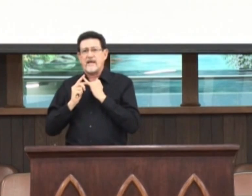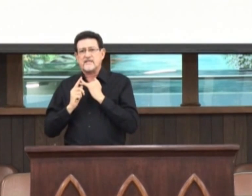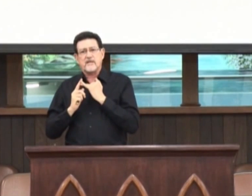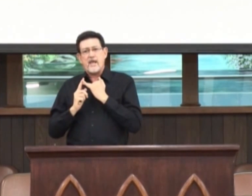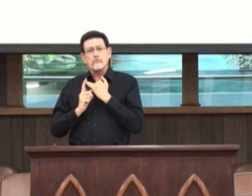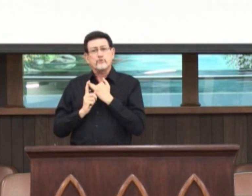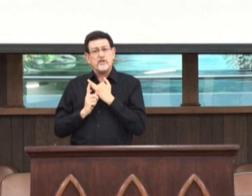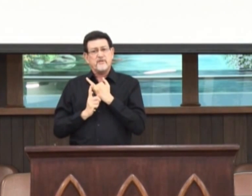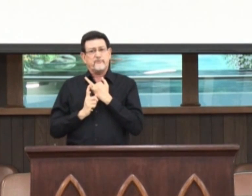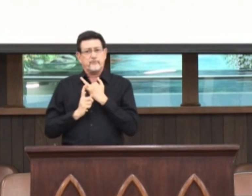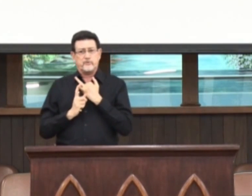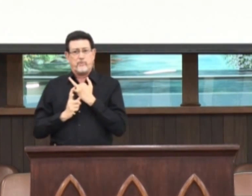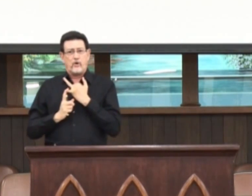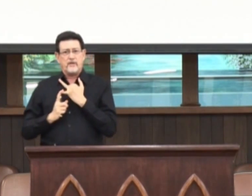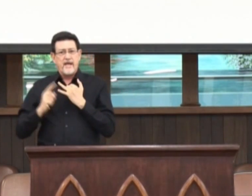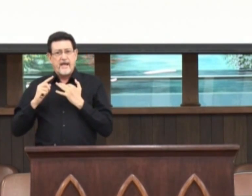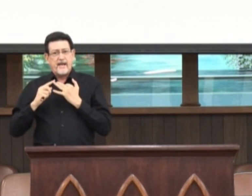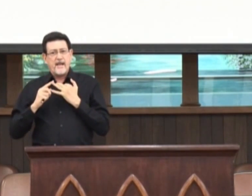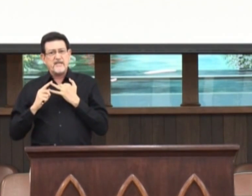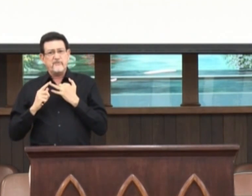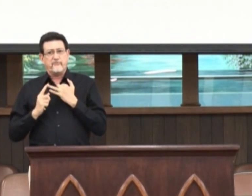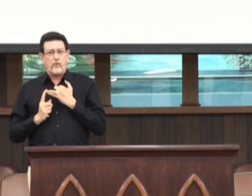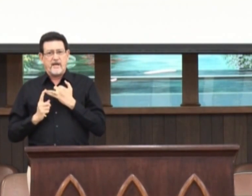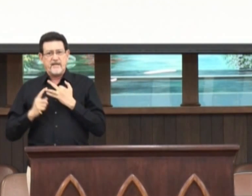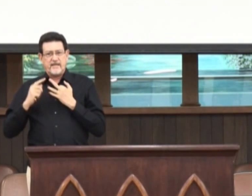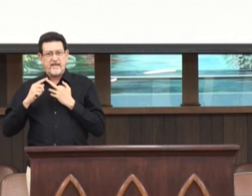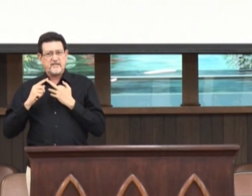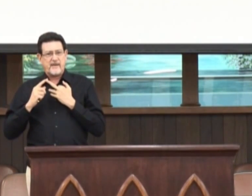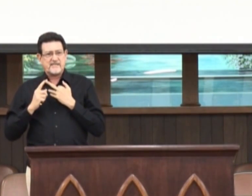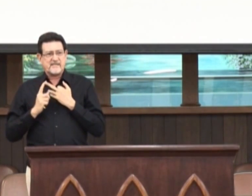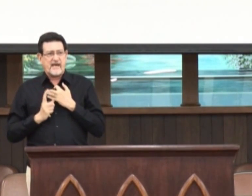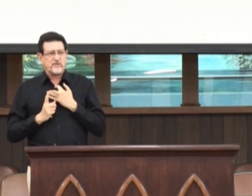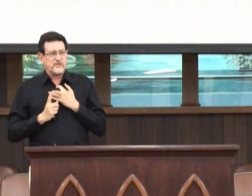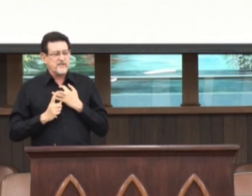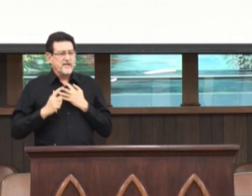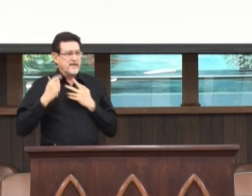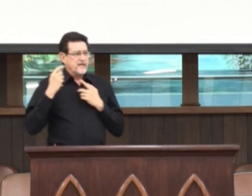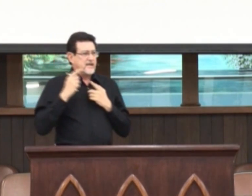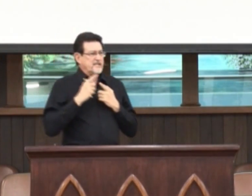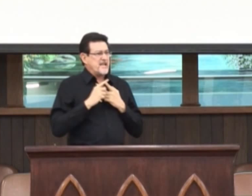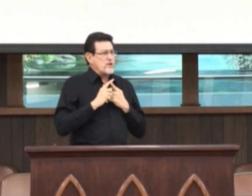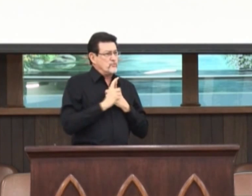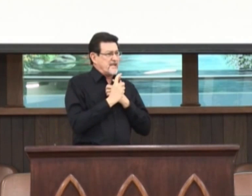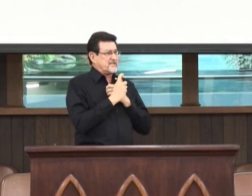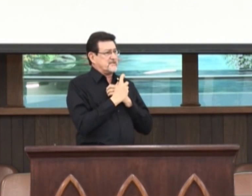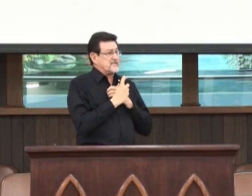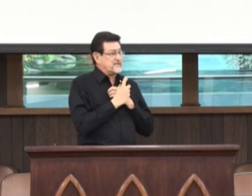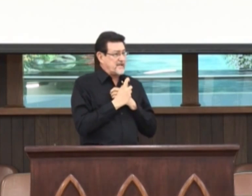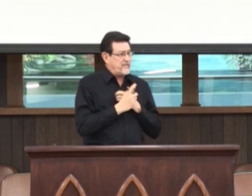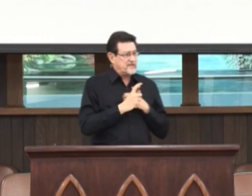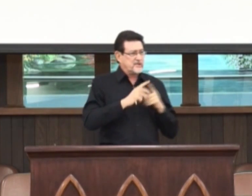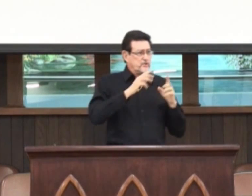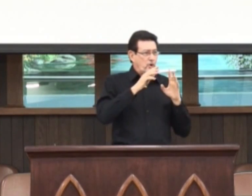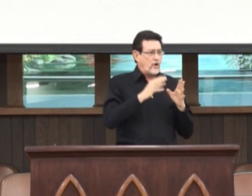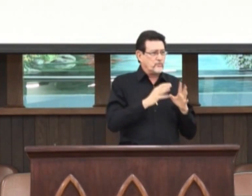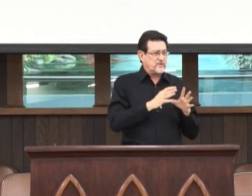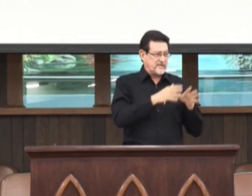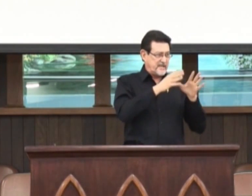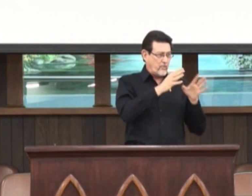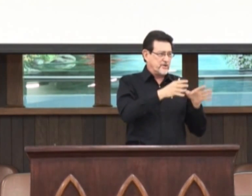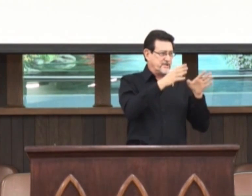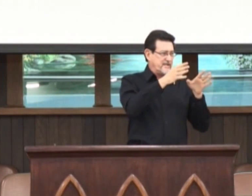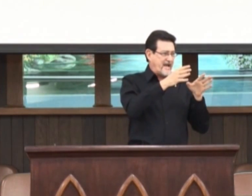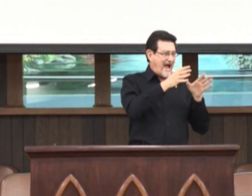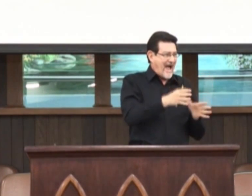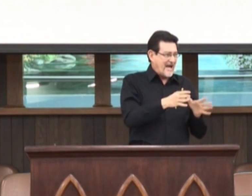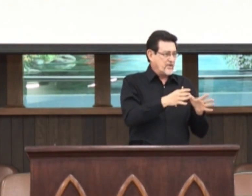não conhecem nenhum time de futebol, nem de vôlei, nem de basquete, nem de nenhum desses sistemas de jogos